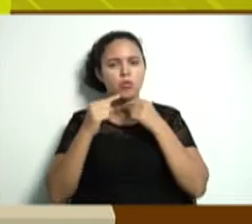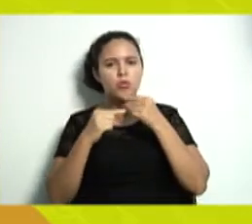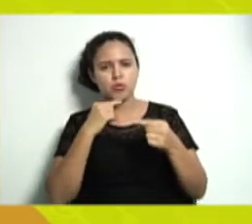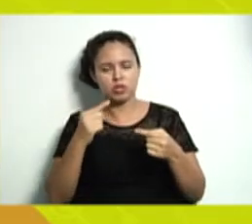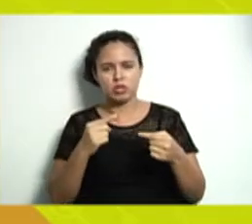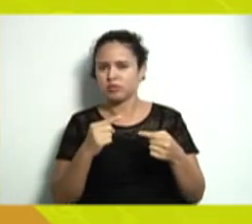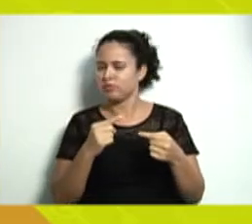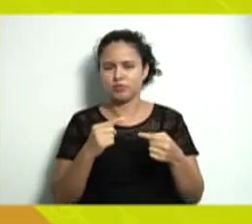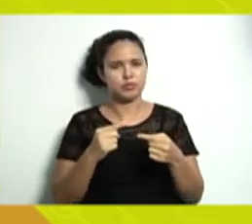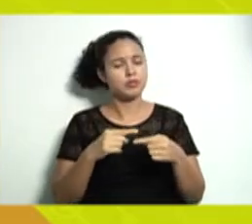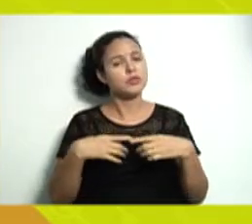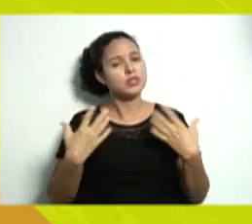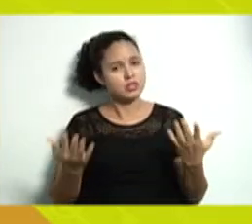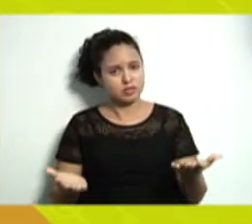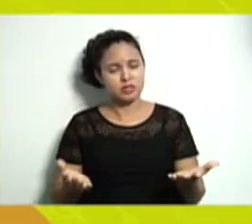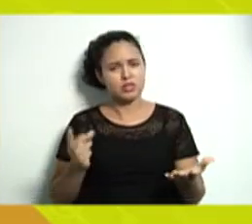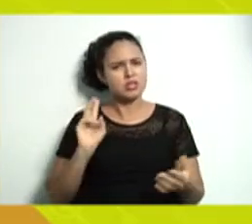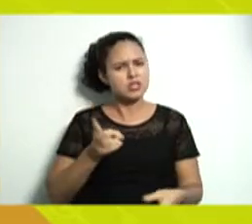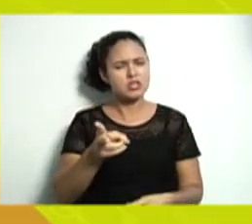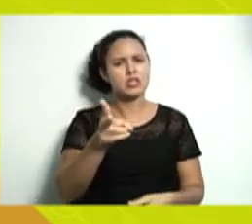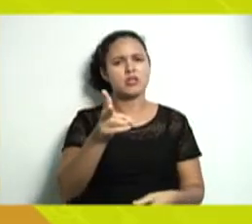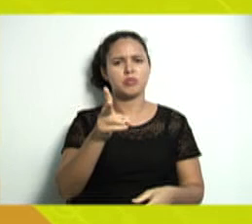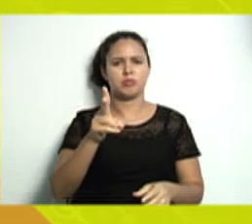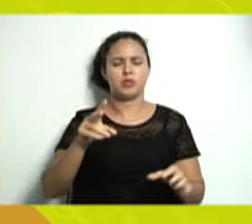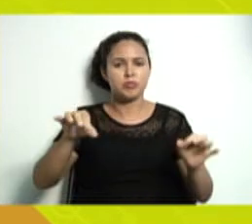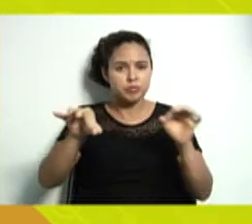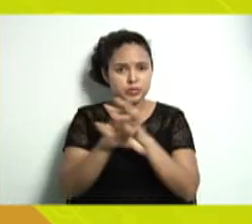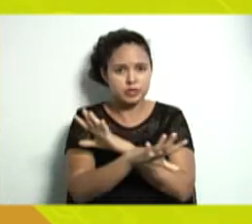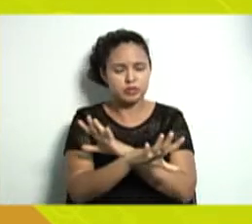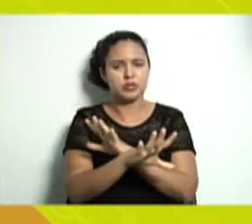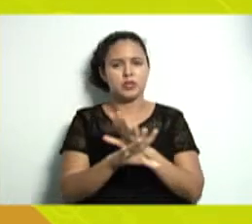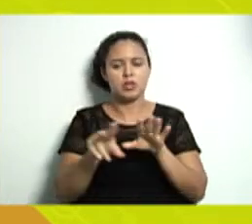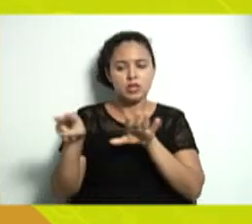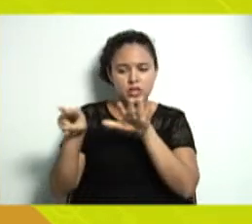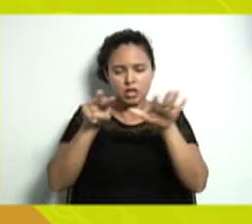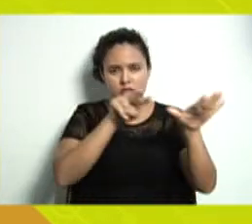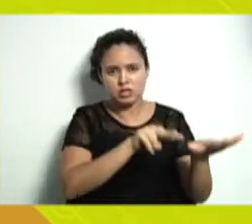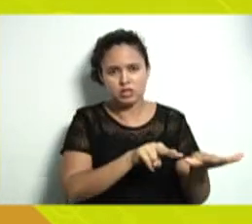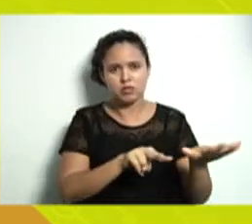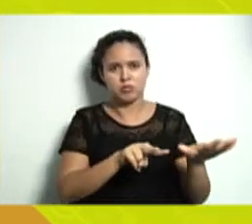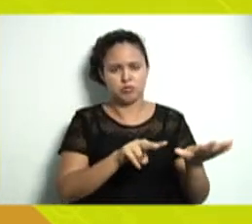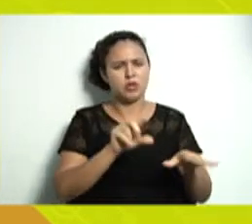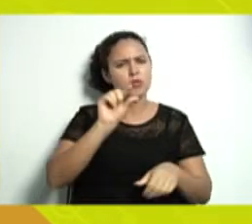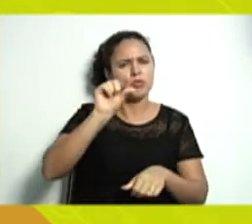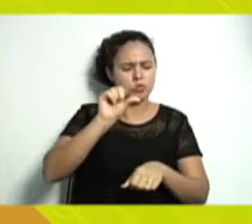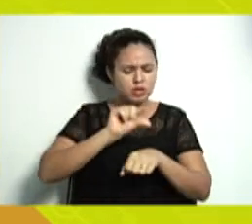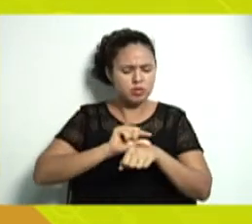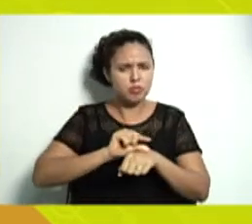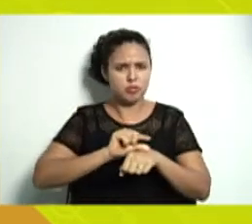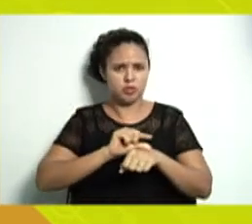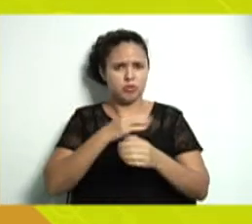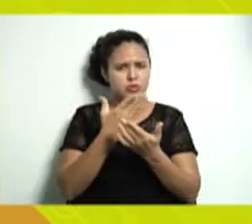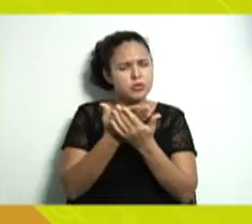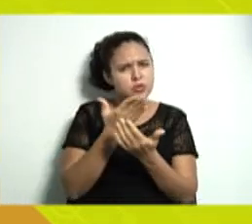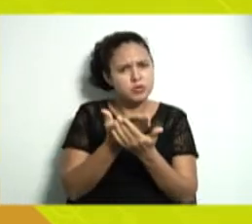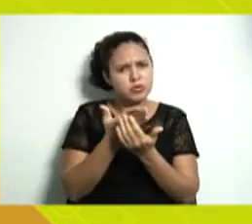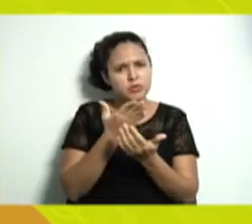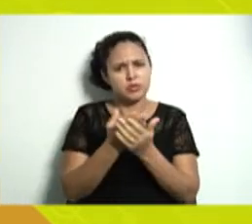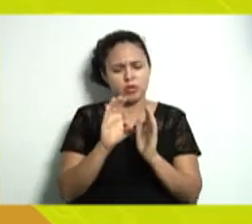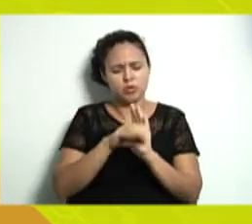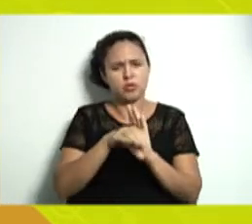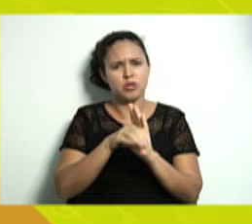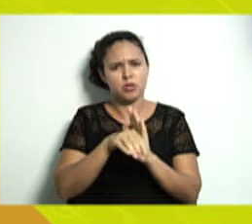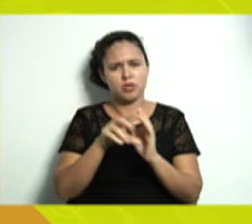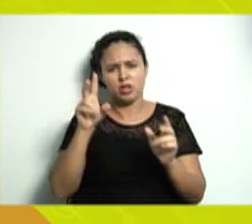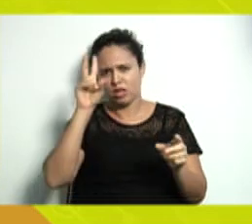dúvida. Pois é, sempre depois das nossas aulas, durante a semana, reservem um tempo que dá para revisar o conteúdo,